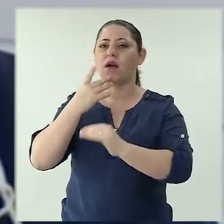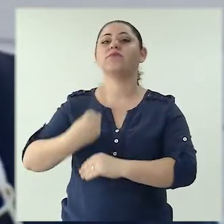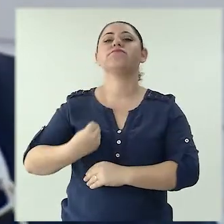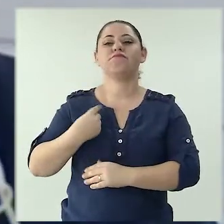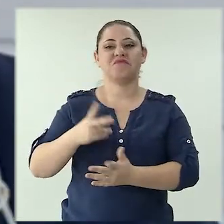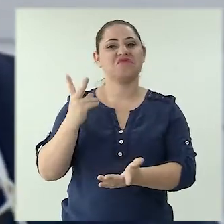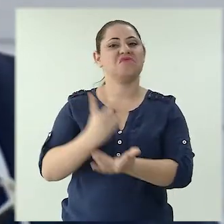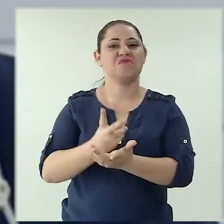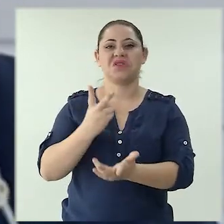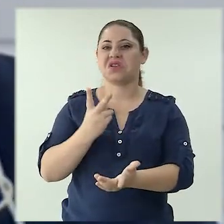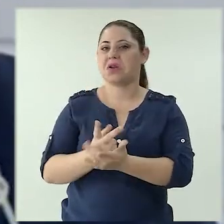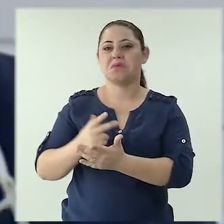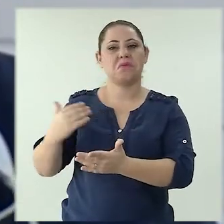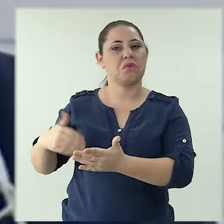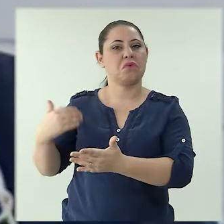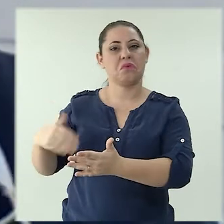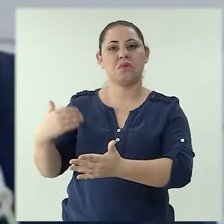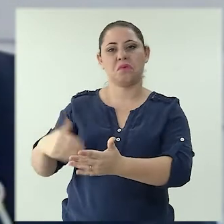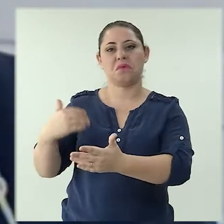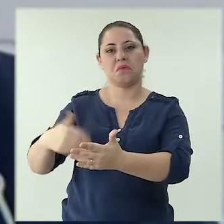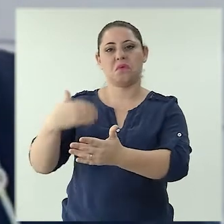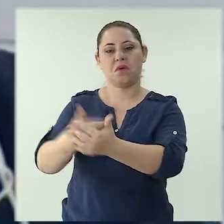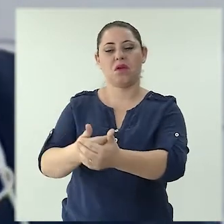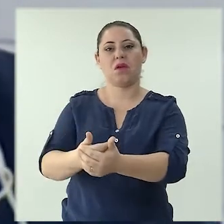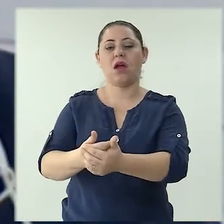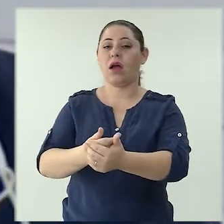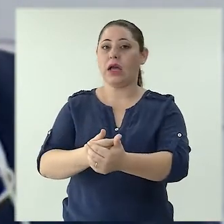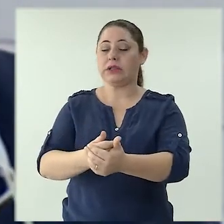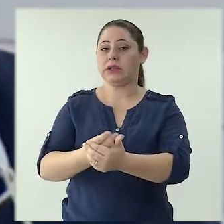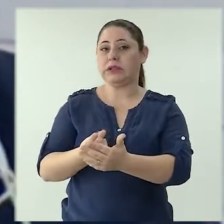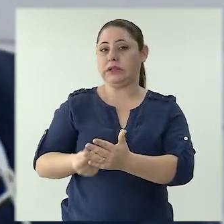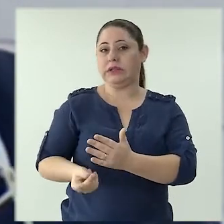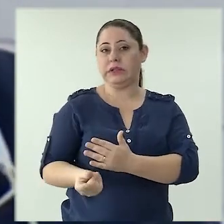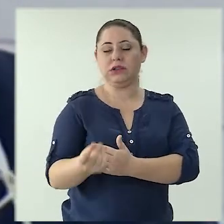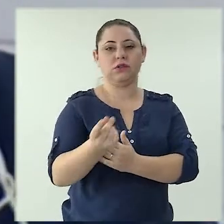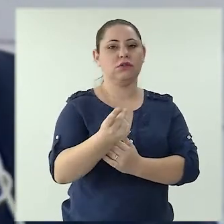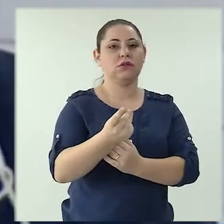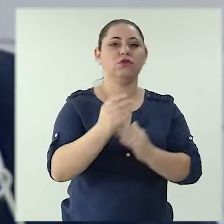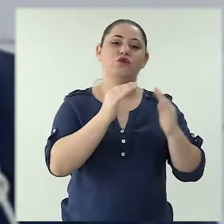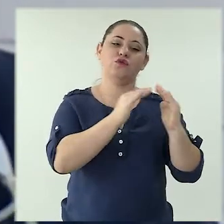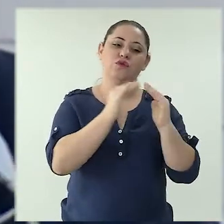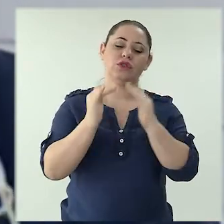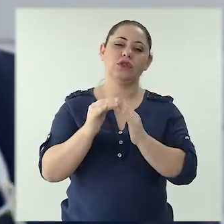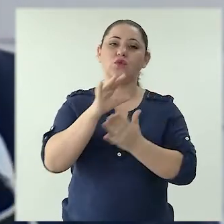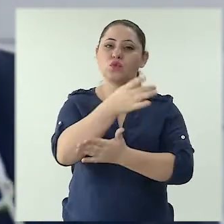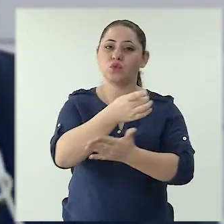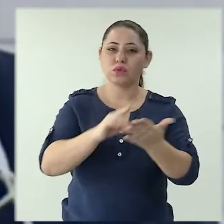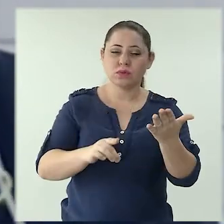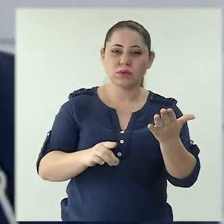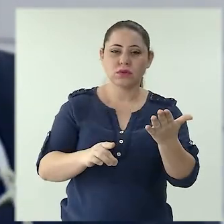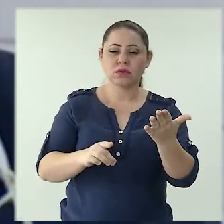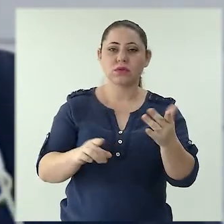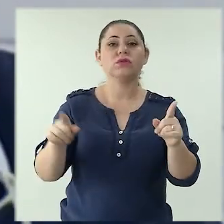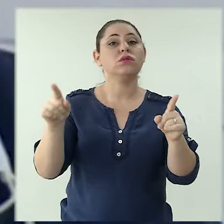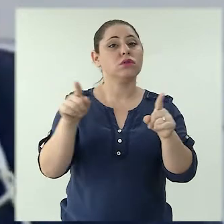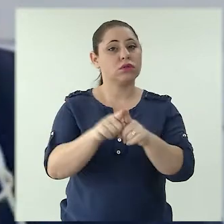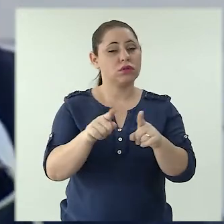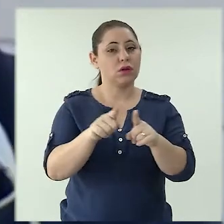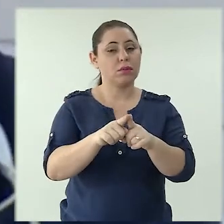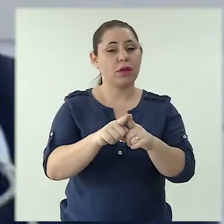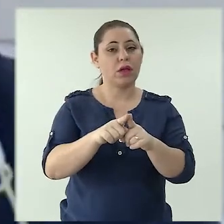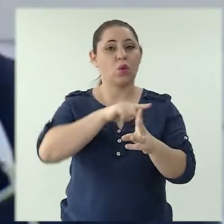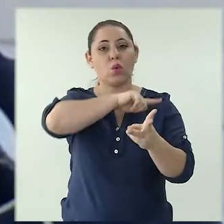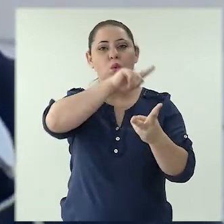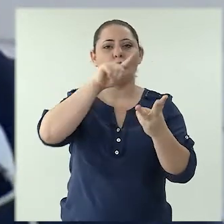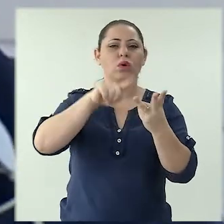realmente essa posse ela se prolongou no tempo, os vizinhos, essa documentação, e além